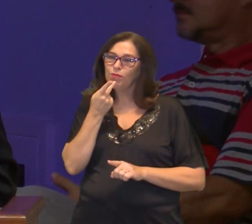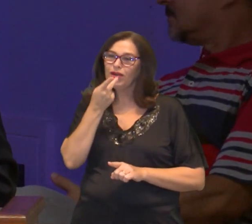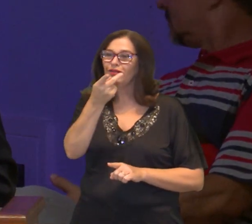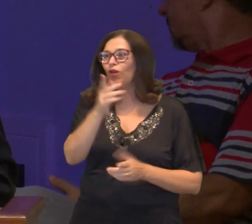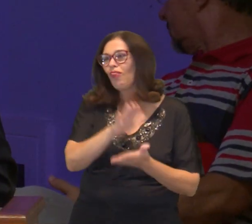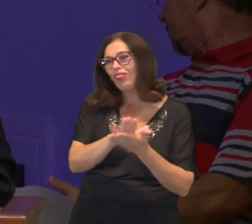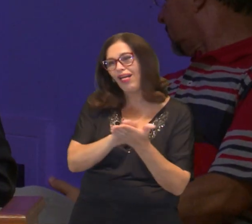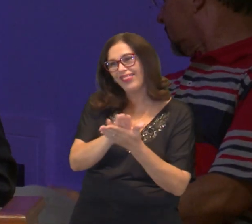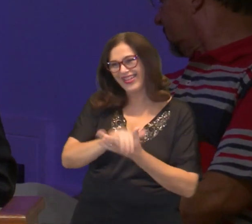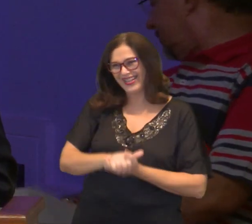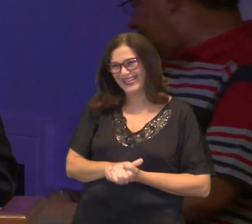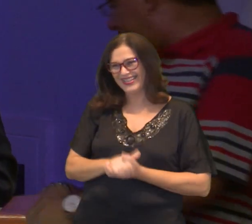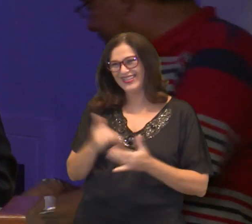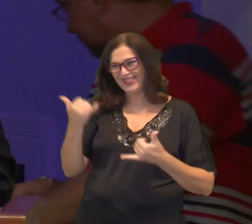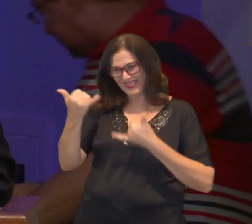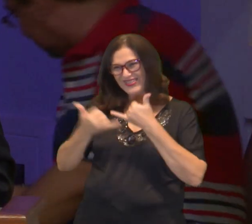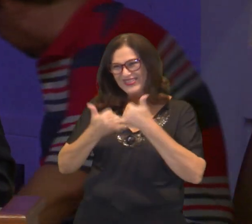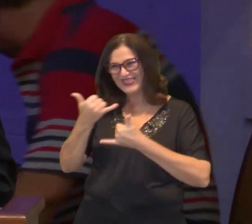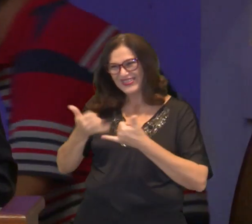E